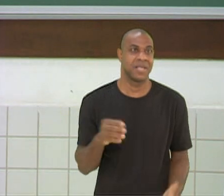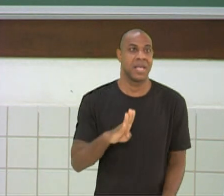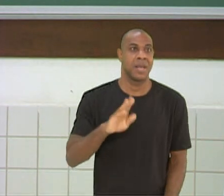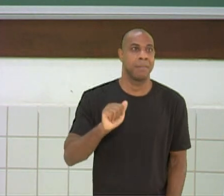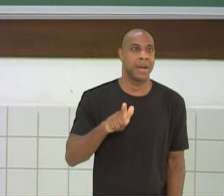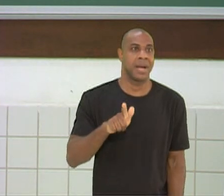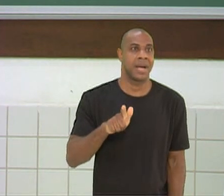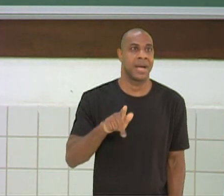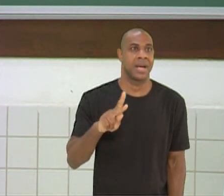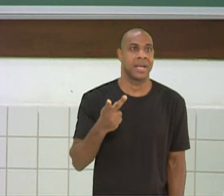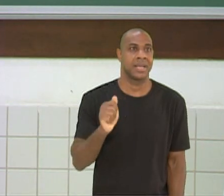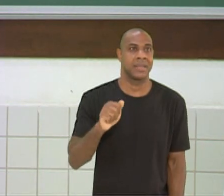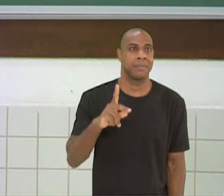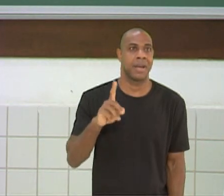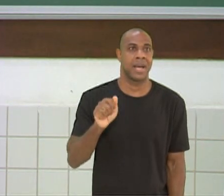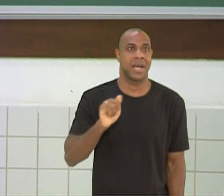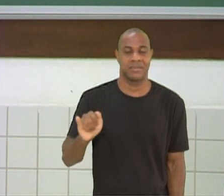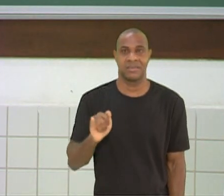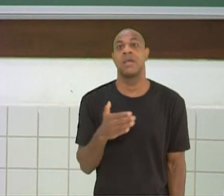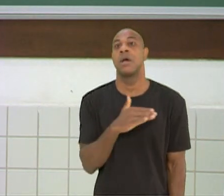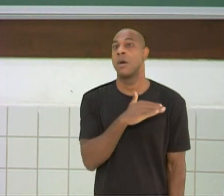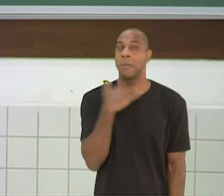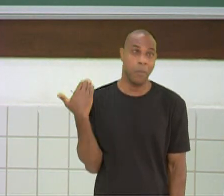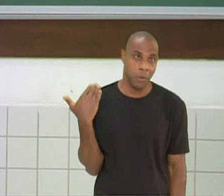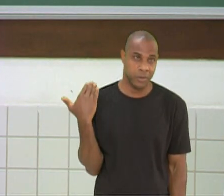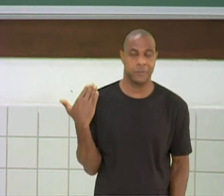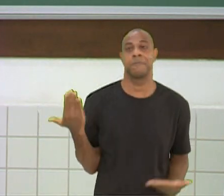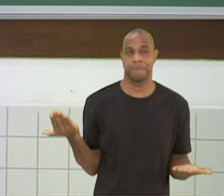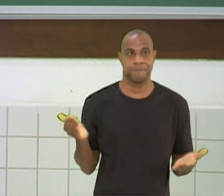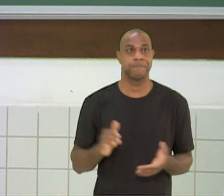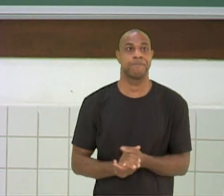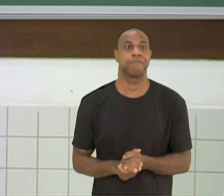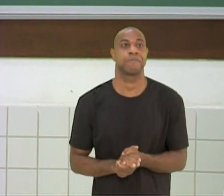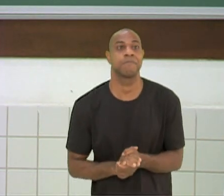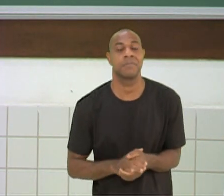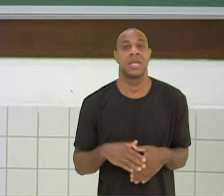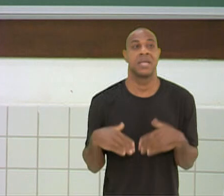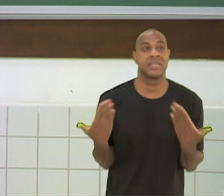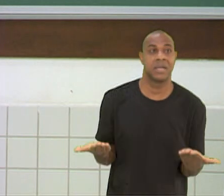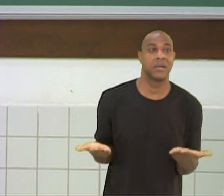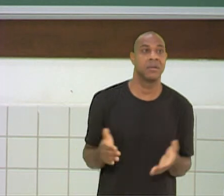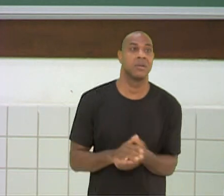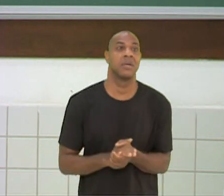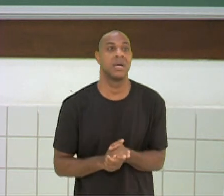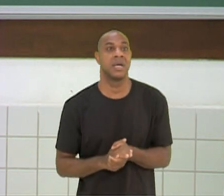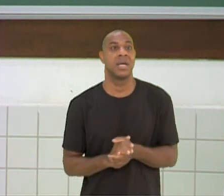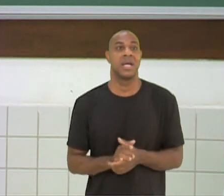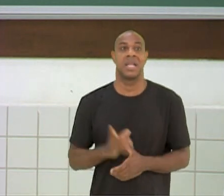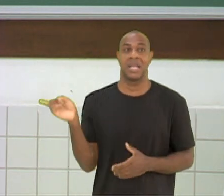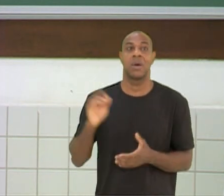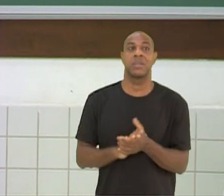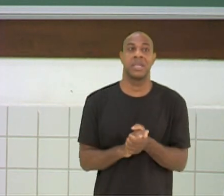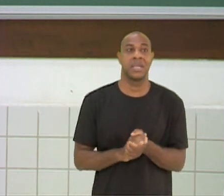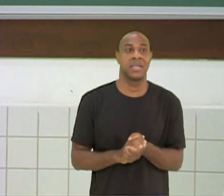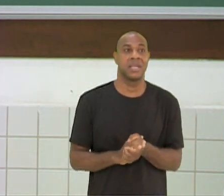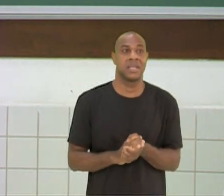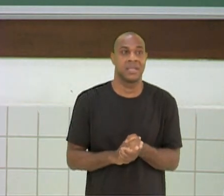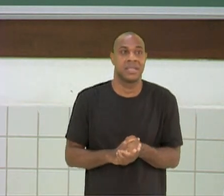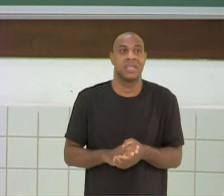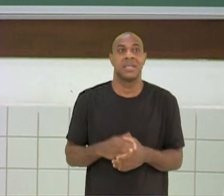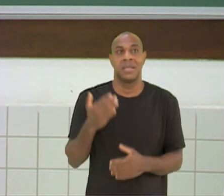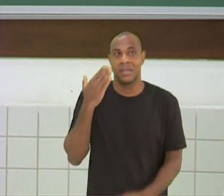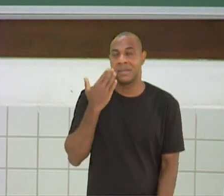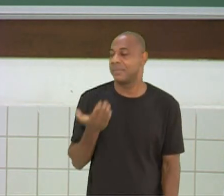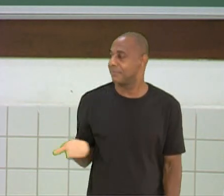sendo executada pelos Estados Unidos em outubro de 2019. Então, mais um fator de declínio aí do